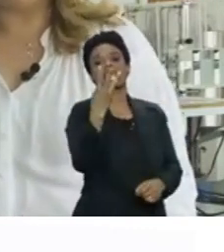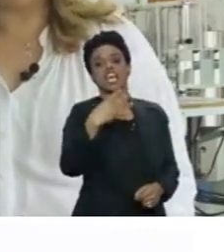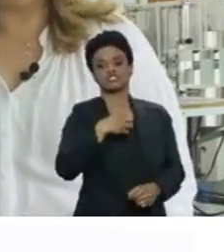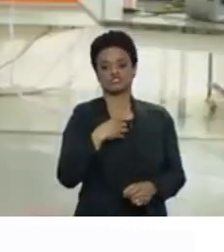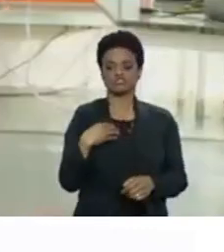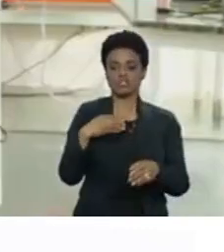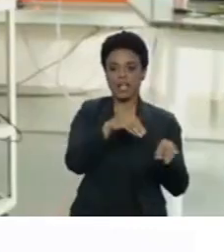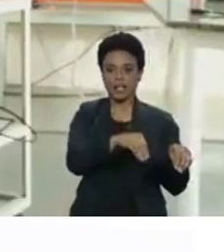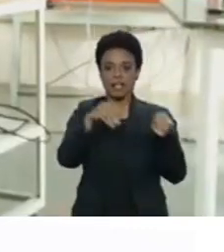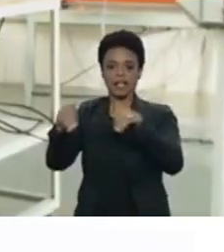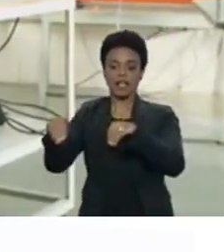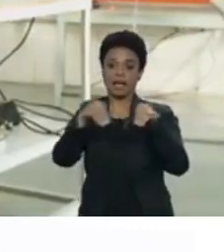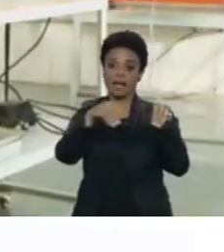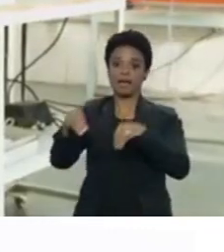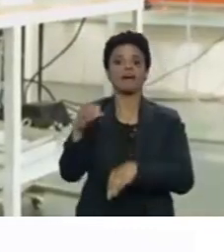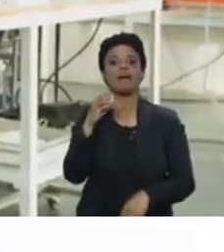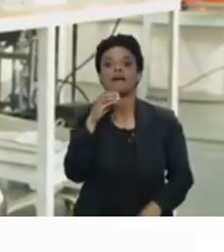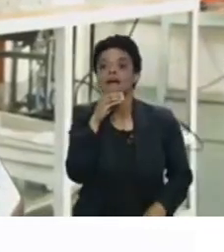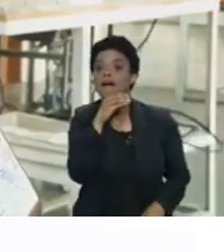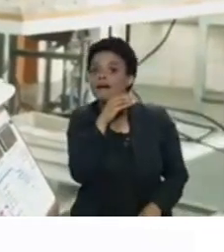calor.